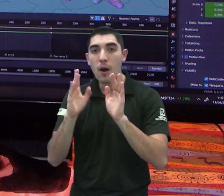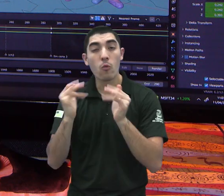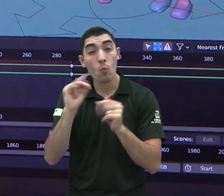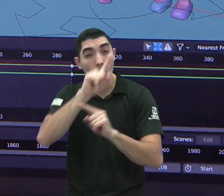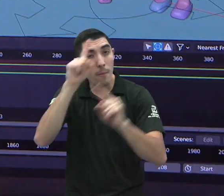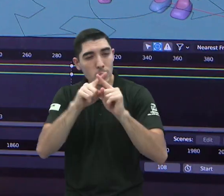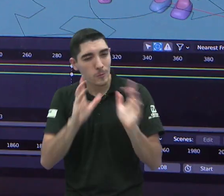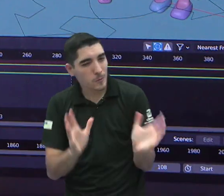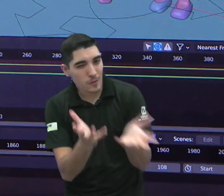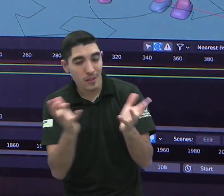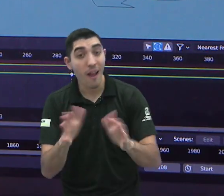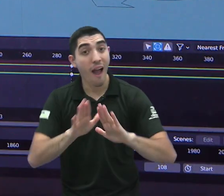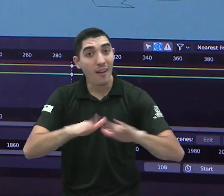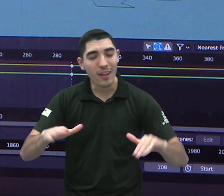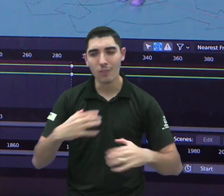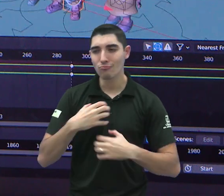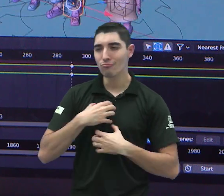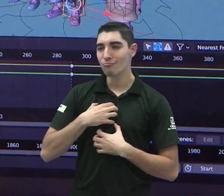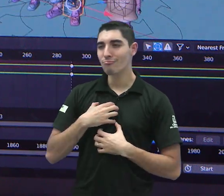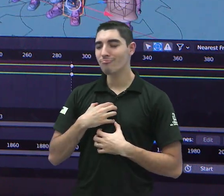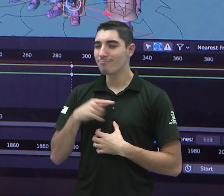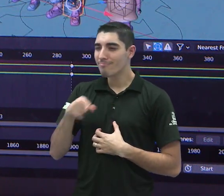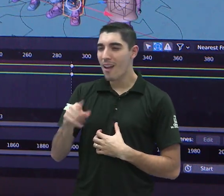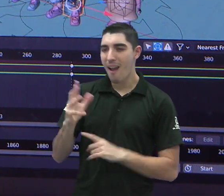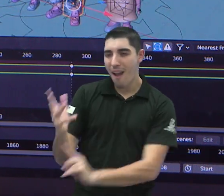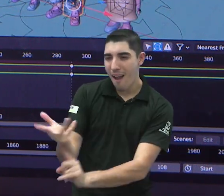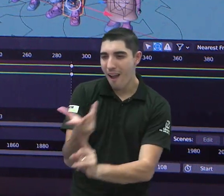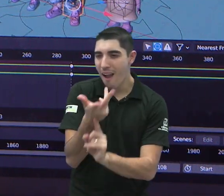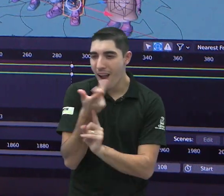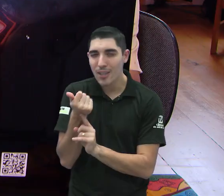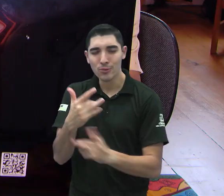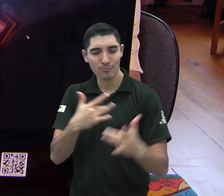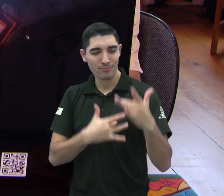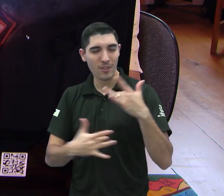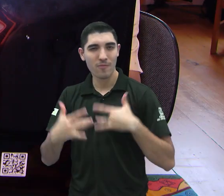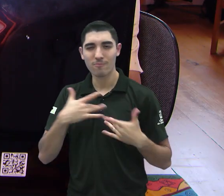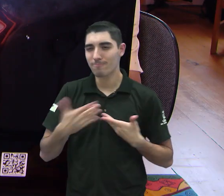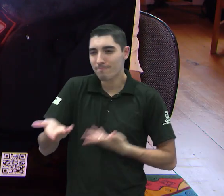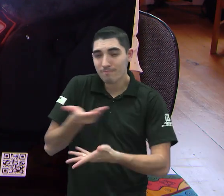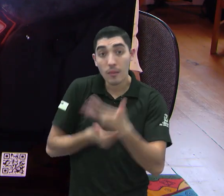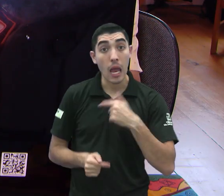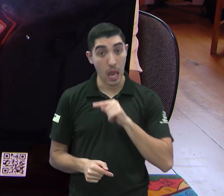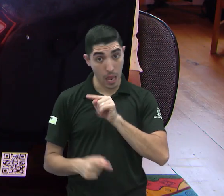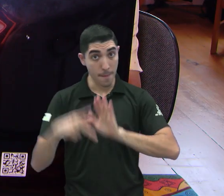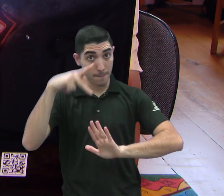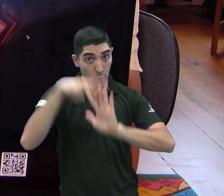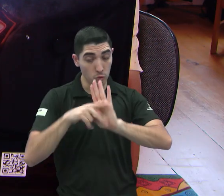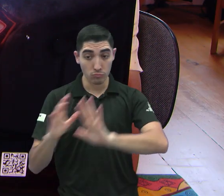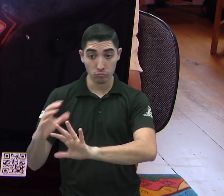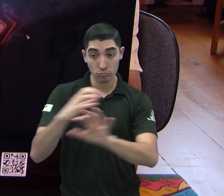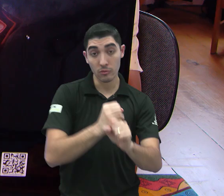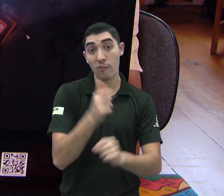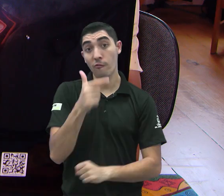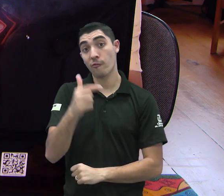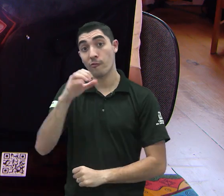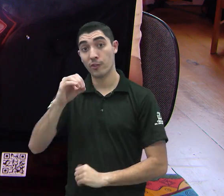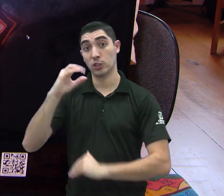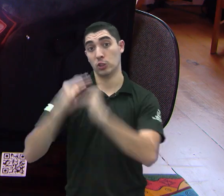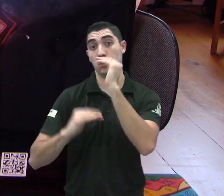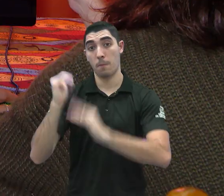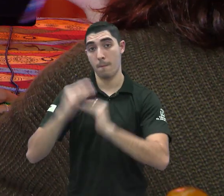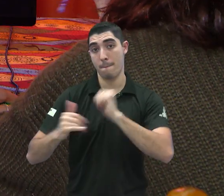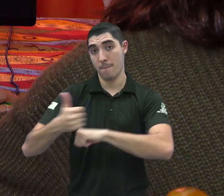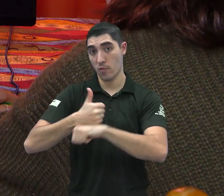crianças e fortalecer o vínculo com a arte desde cedo. O projeto envolveu mais de 20